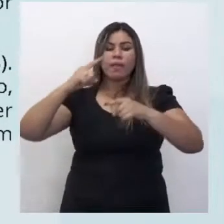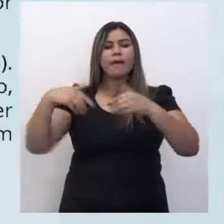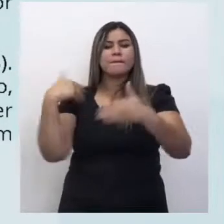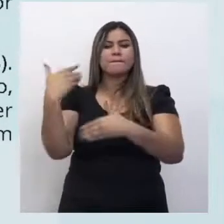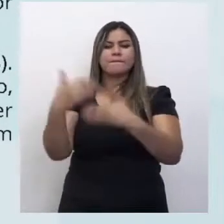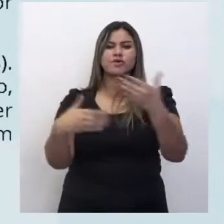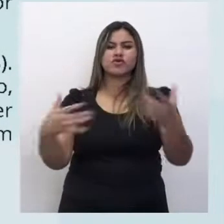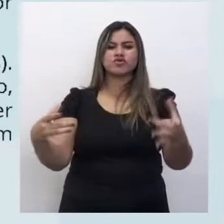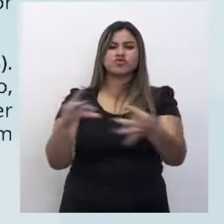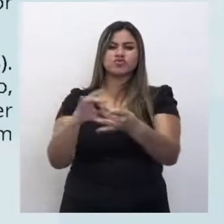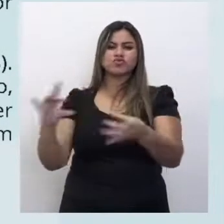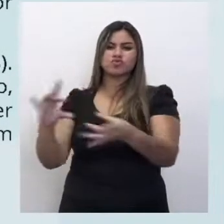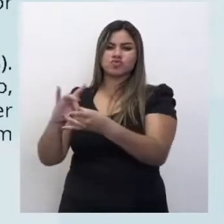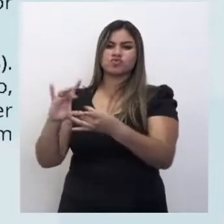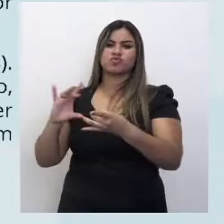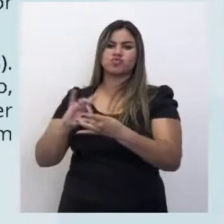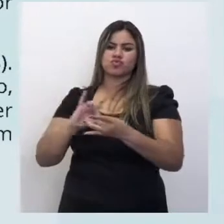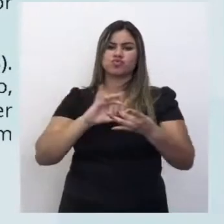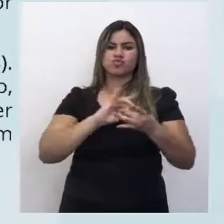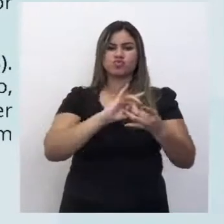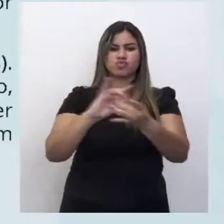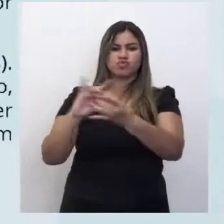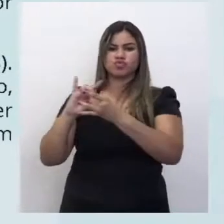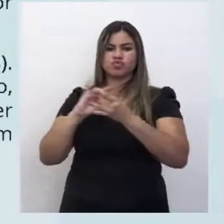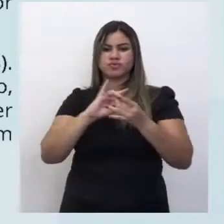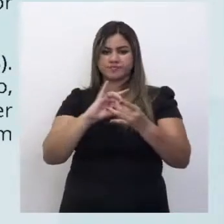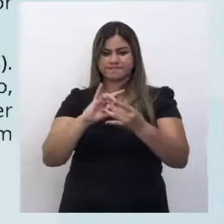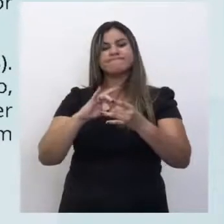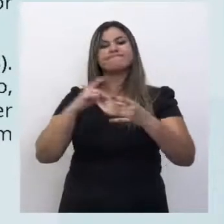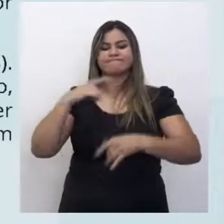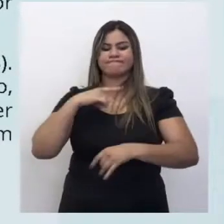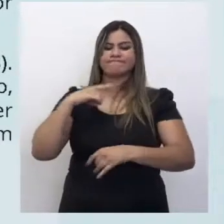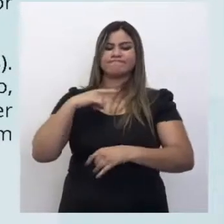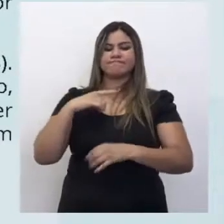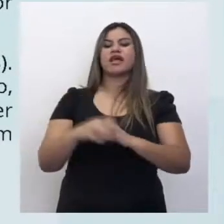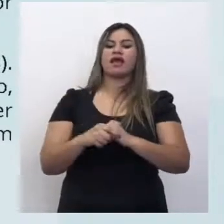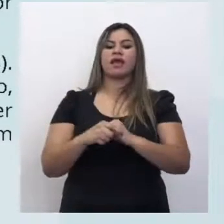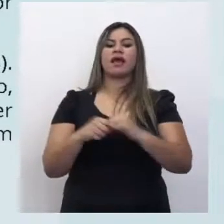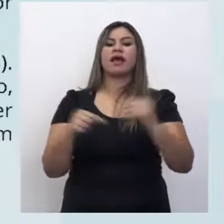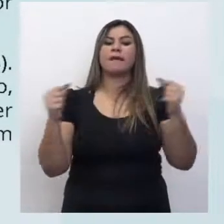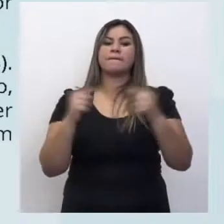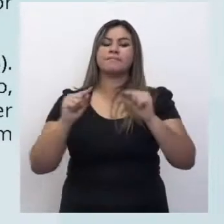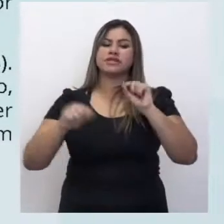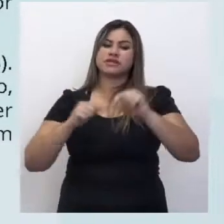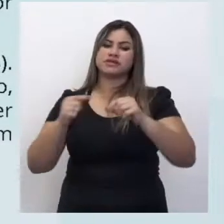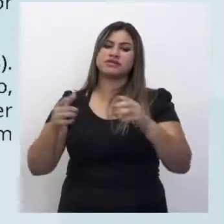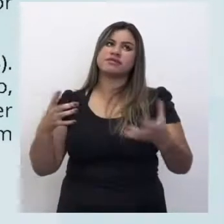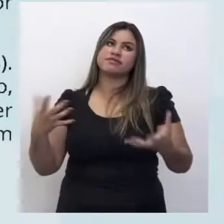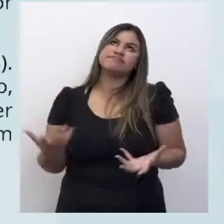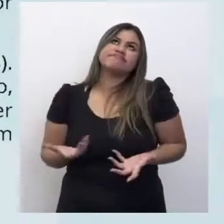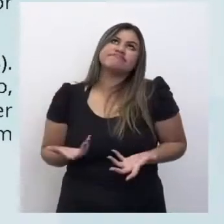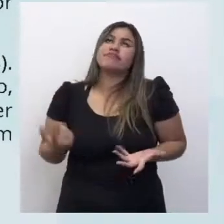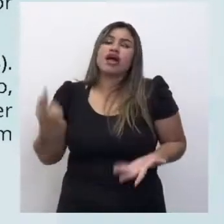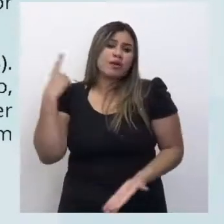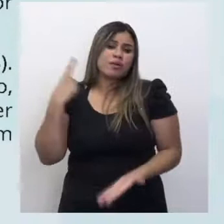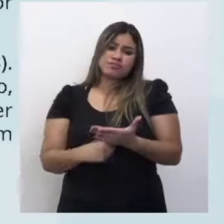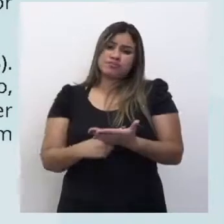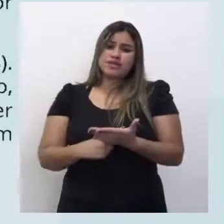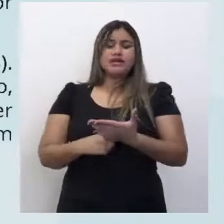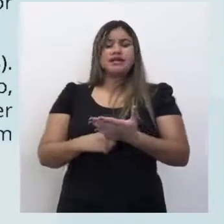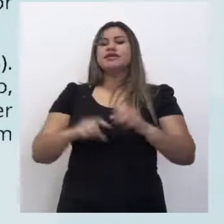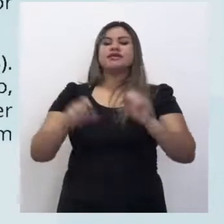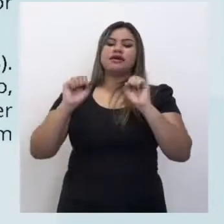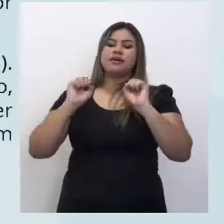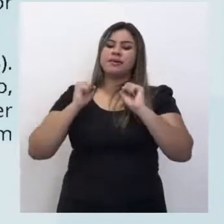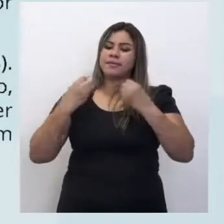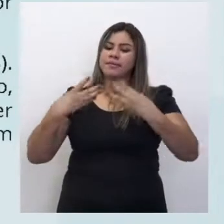de anexação de alguns condados, né, de junção de alguns condados de uma forma diplomática, vamos dizer assim. Mas no